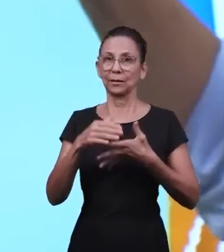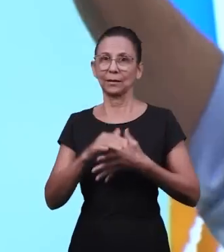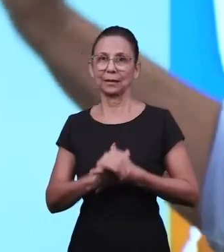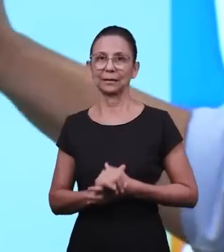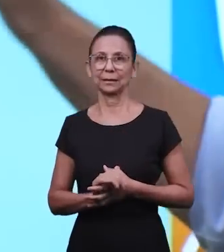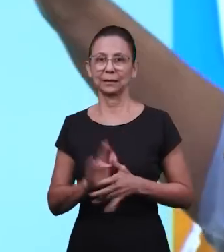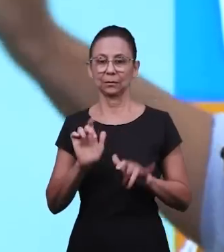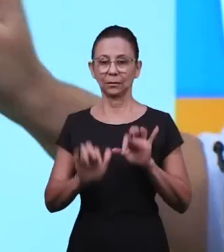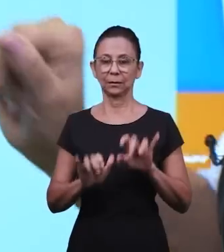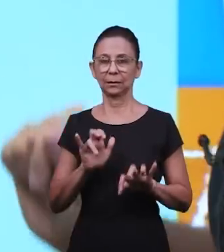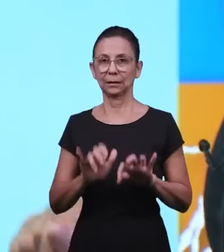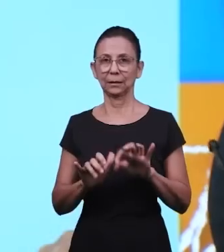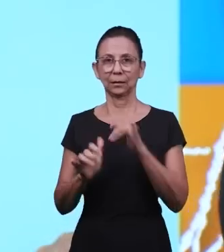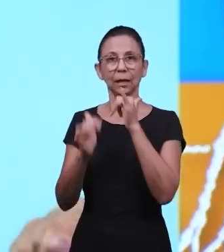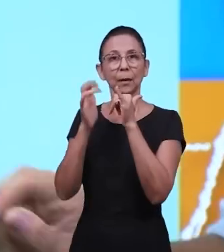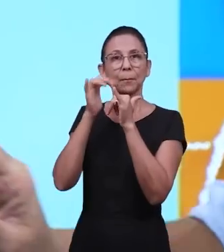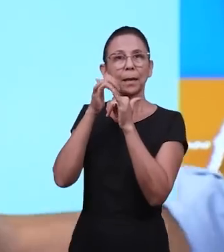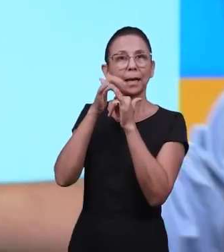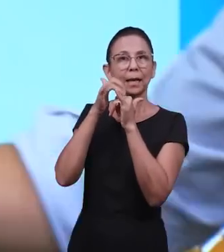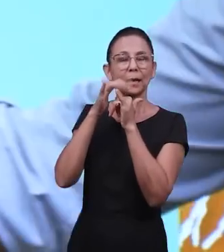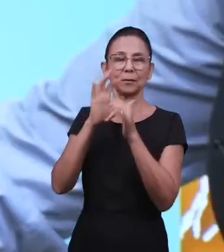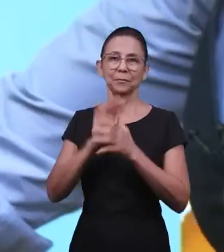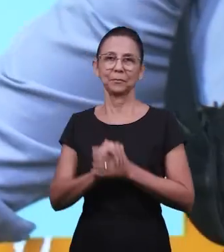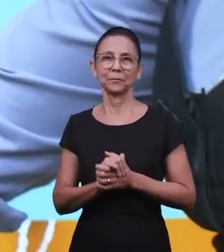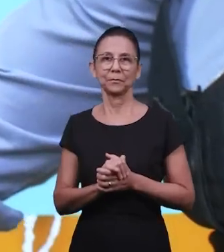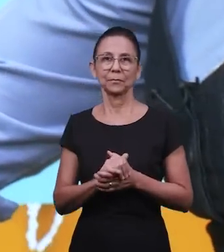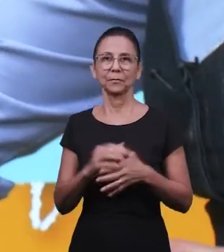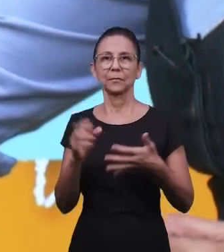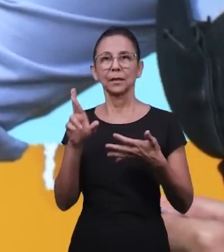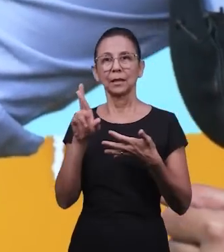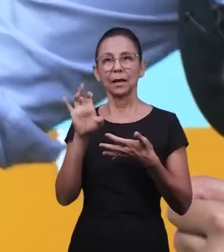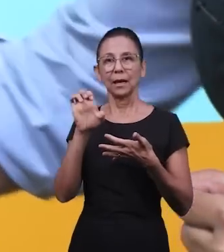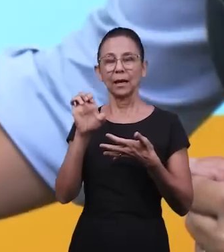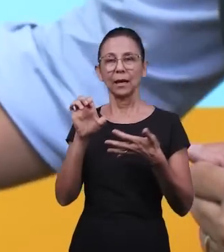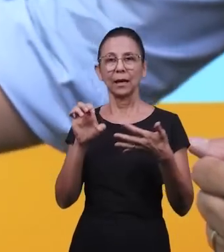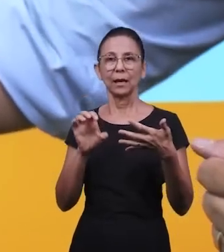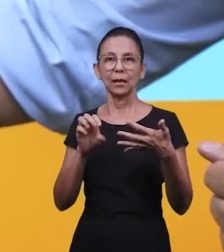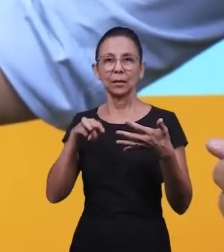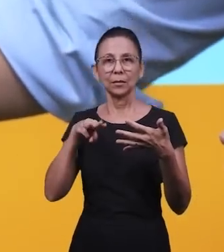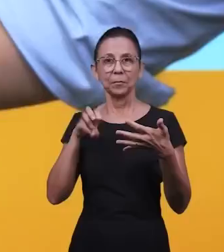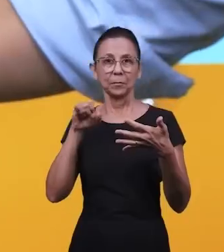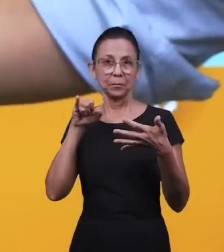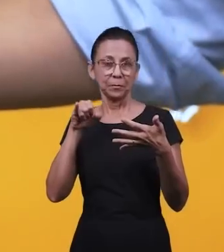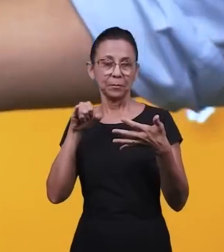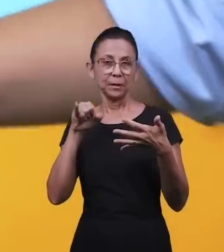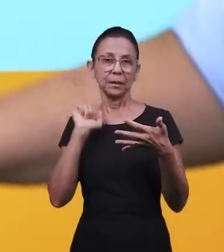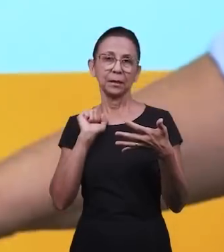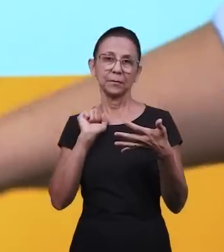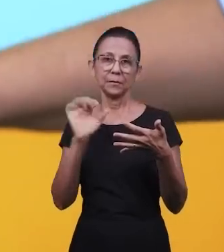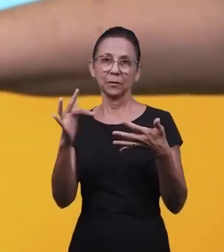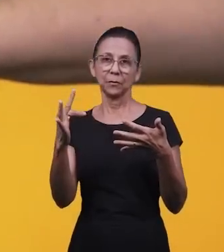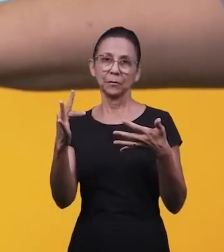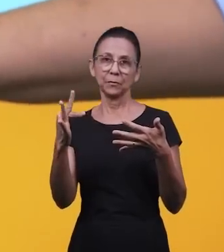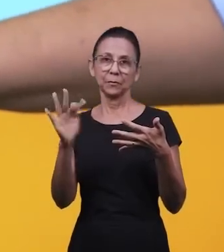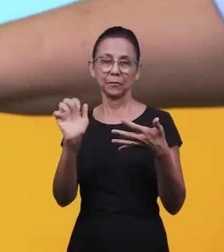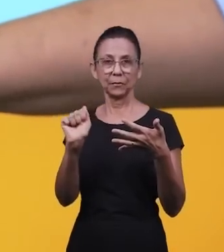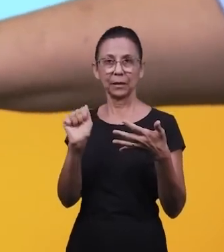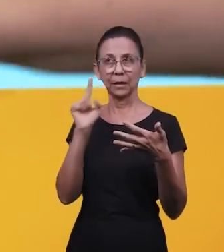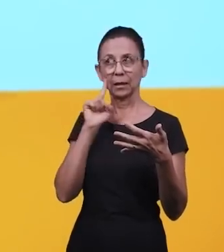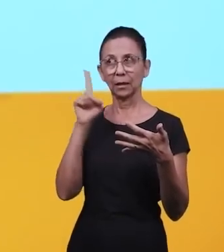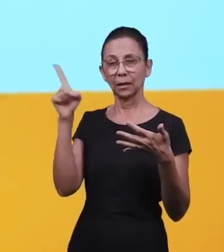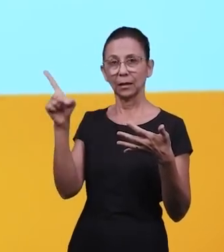usar no teclado da escaleta. A nota Ré, Mi,